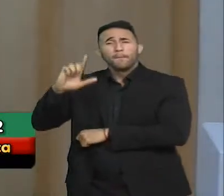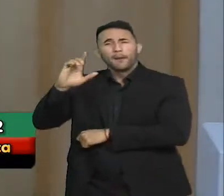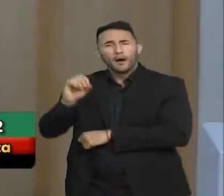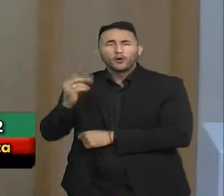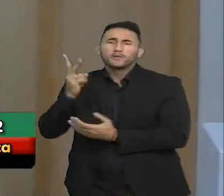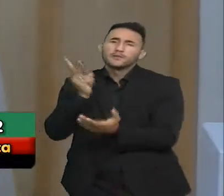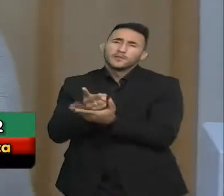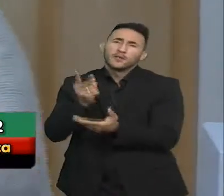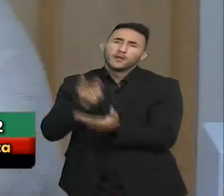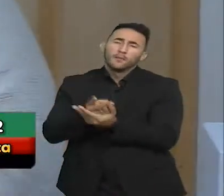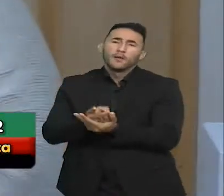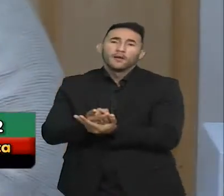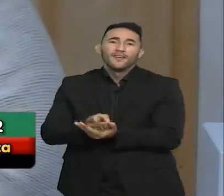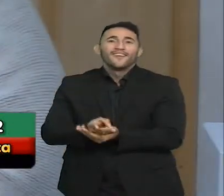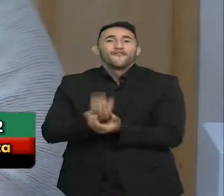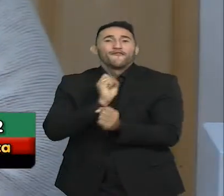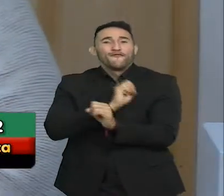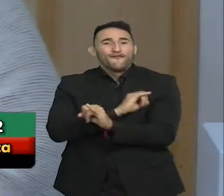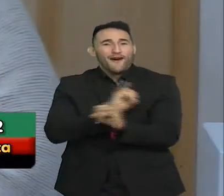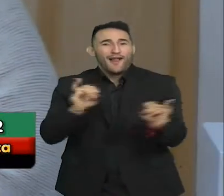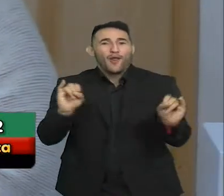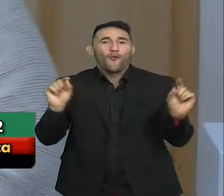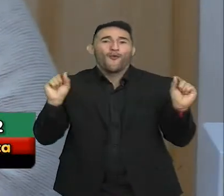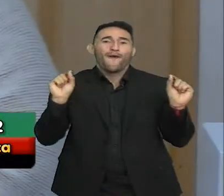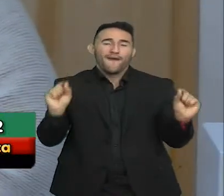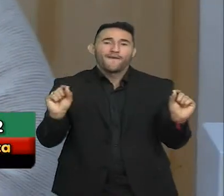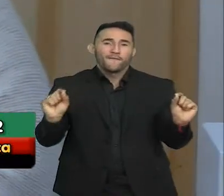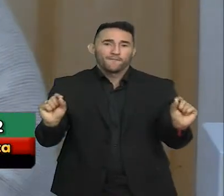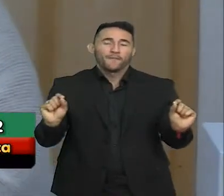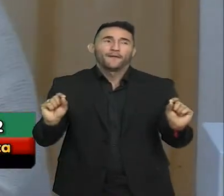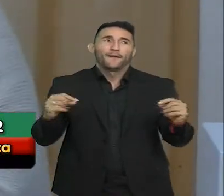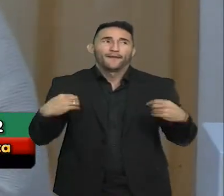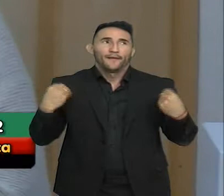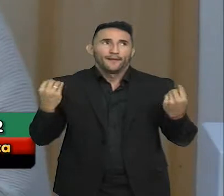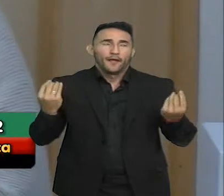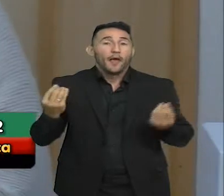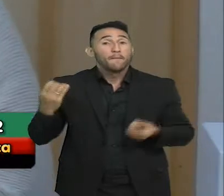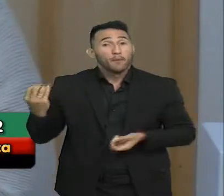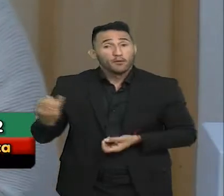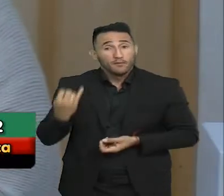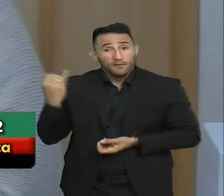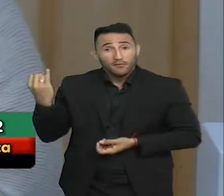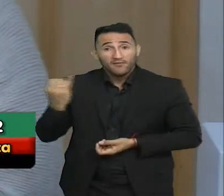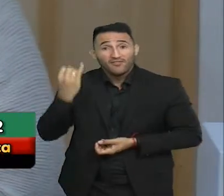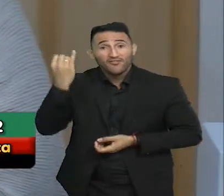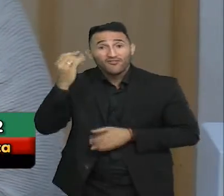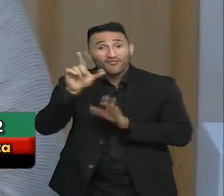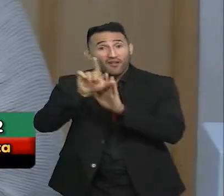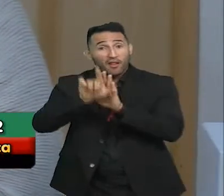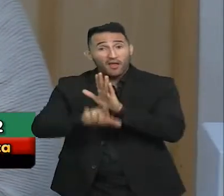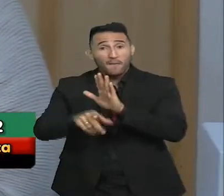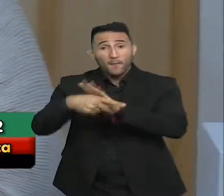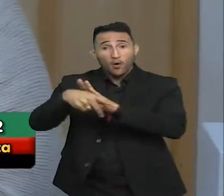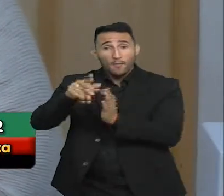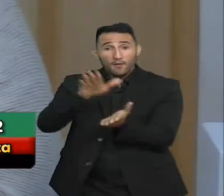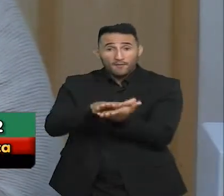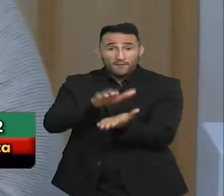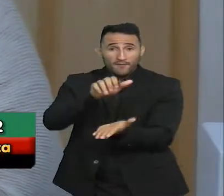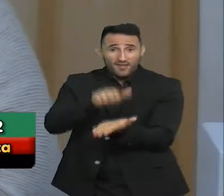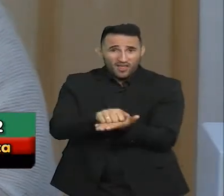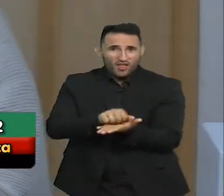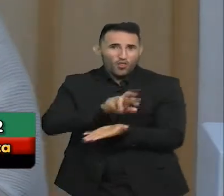sempre nos fala muito bem, viu, professora Vânia, do Estado, sobre a importância de leis de penalização também. Não é